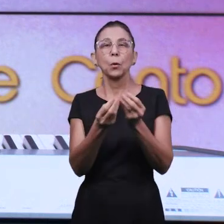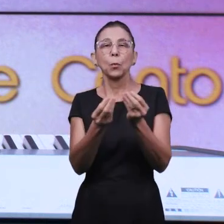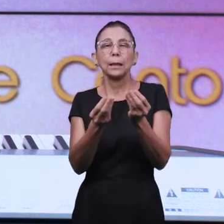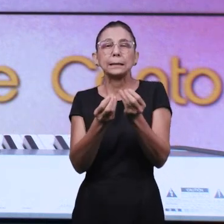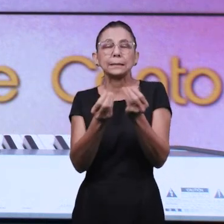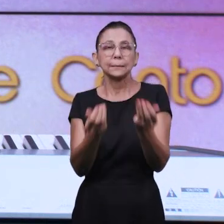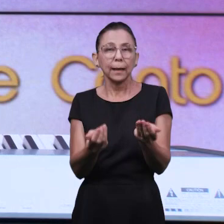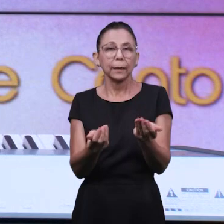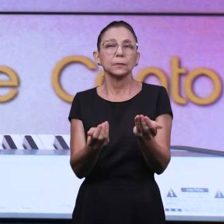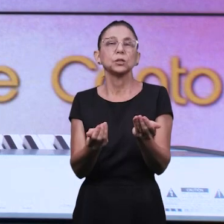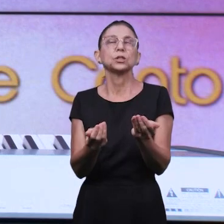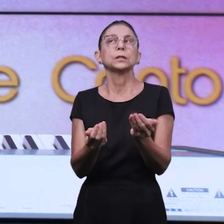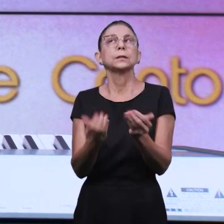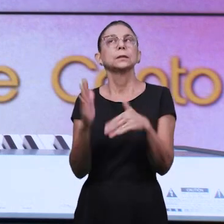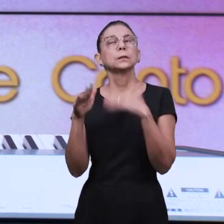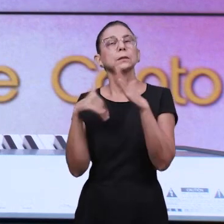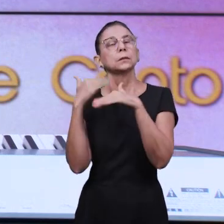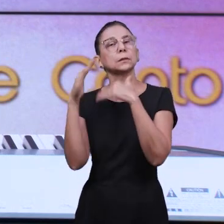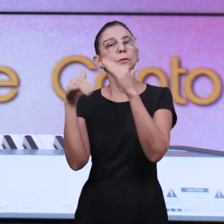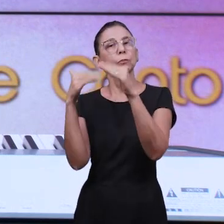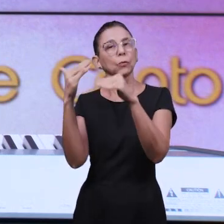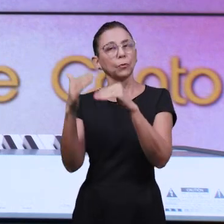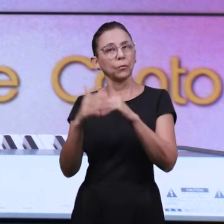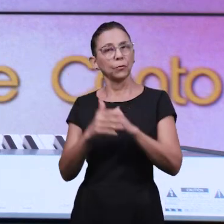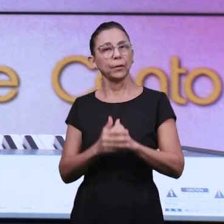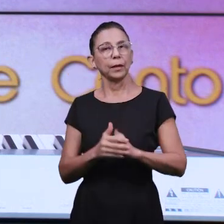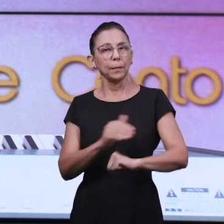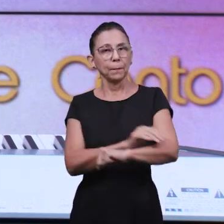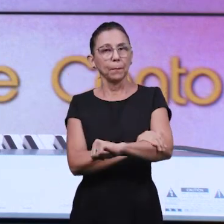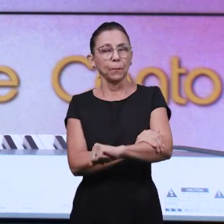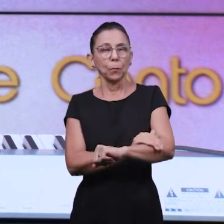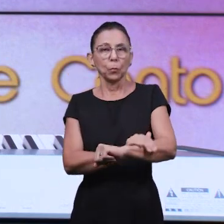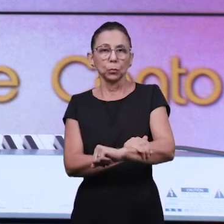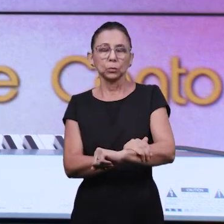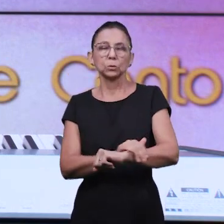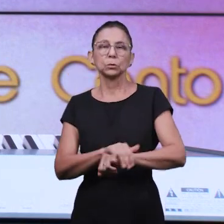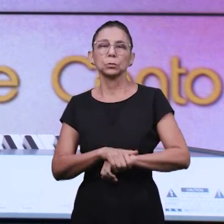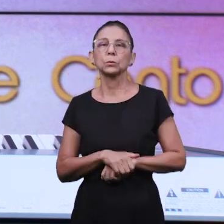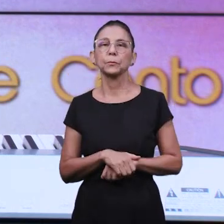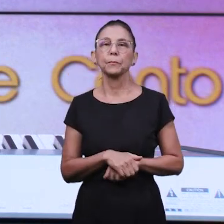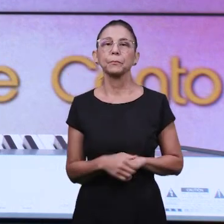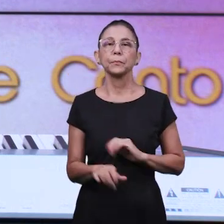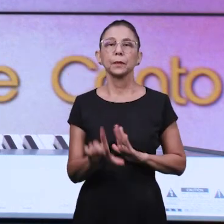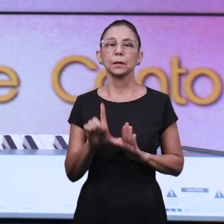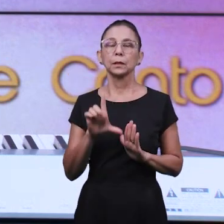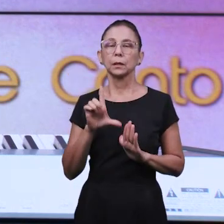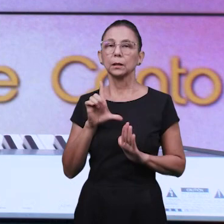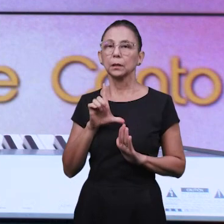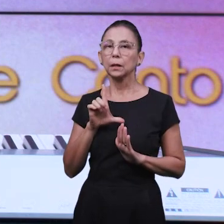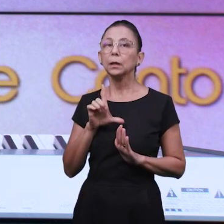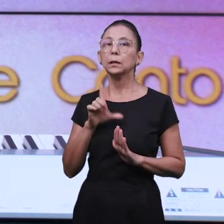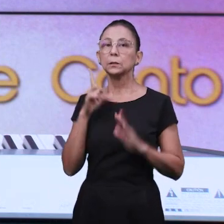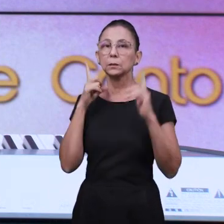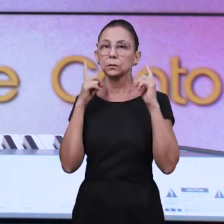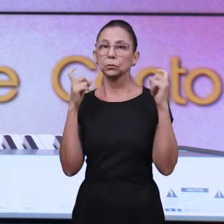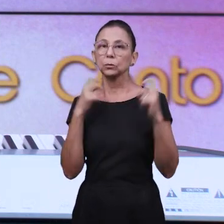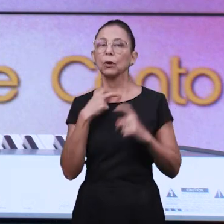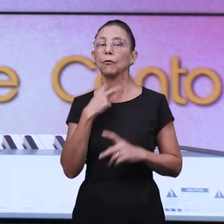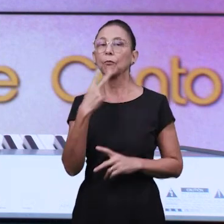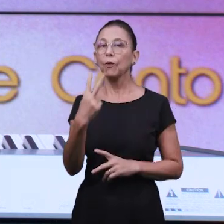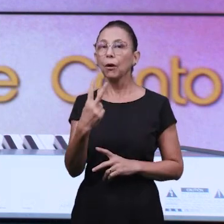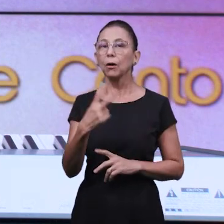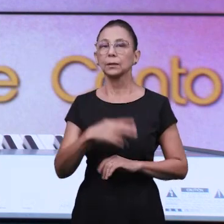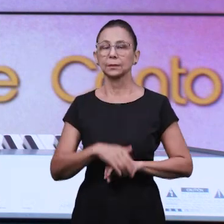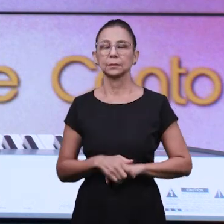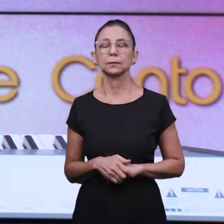qualidade de desenvolver toda a sua postura muscular, antes da emissão vocal, antes do som da